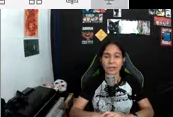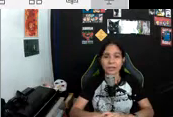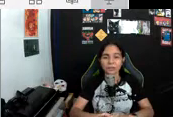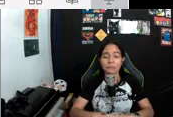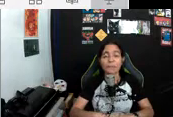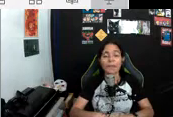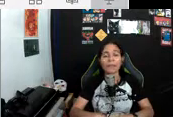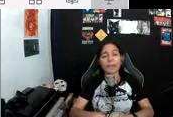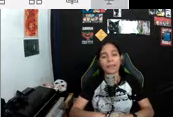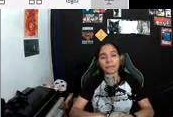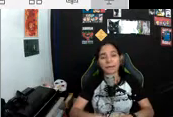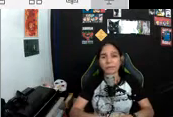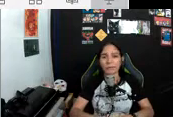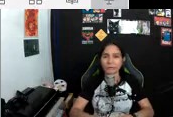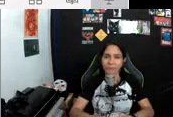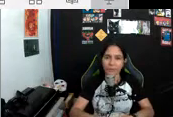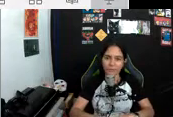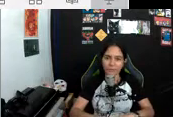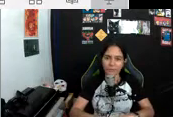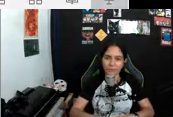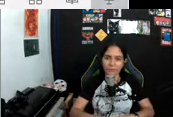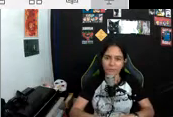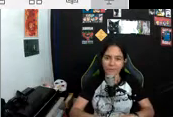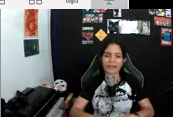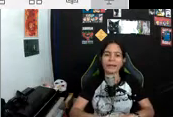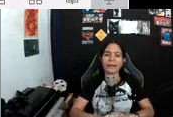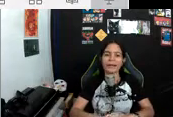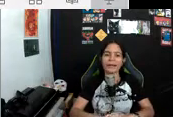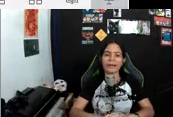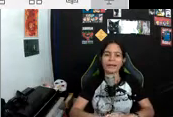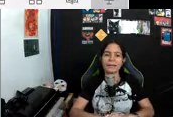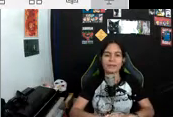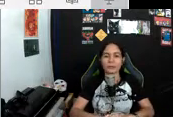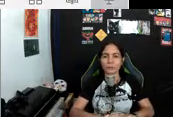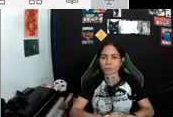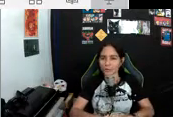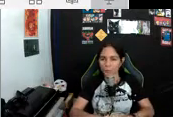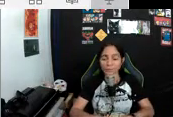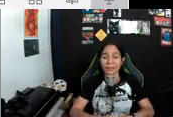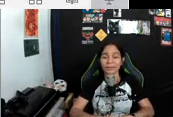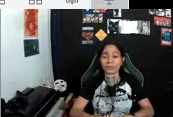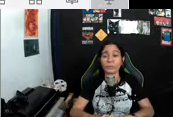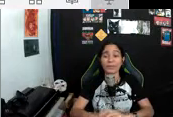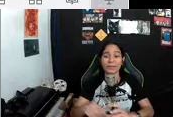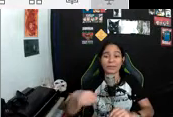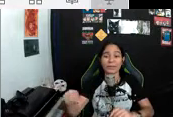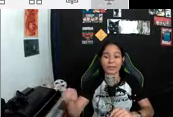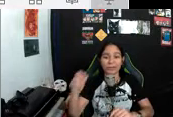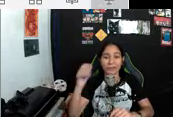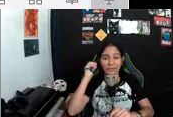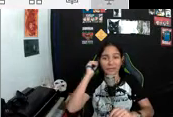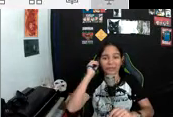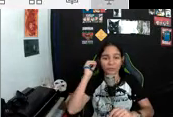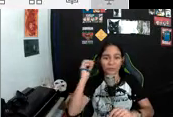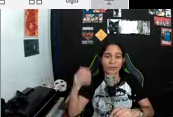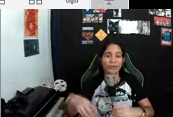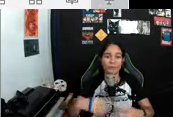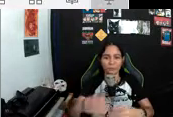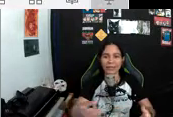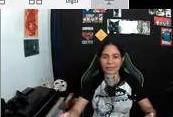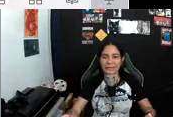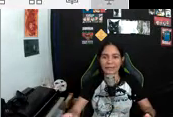de atestado, e aí falsificam, né, a assinatura do médico. Às vezes o médico até já deixa